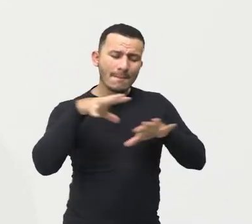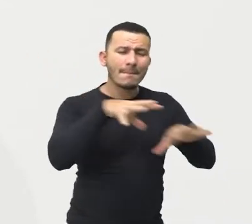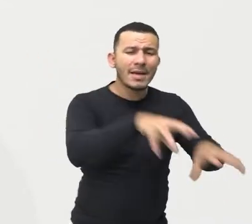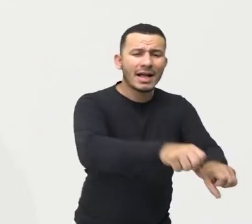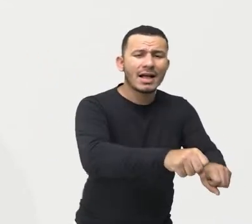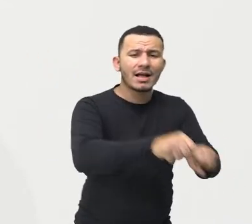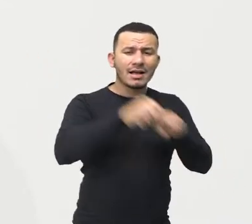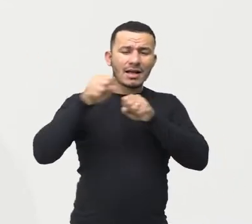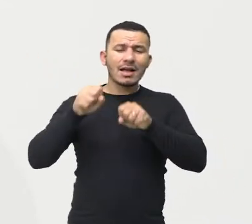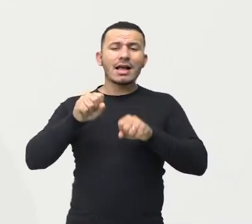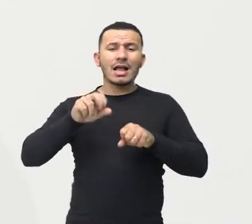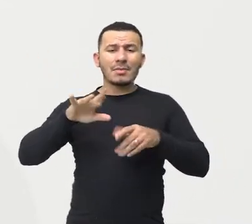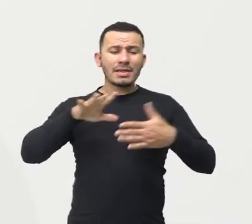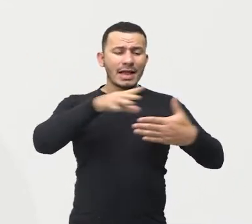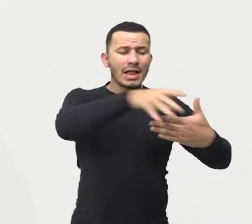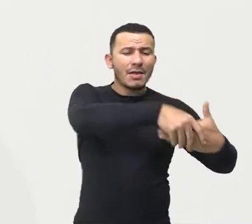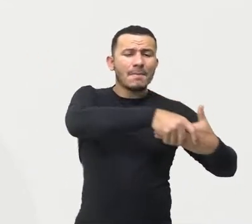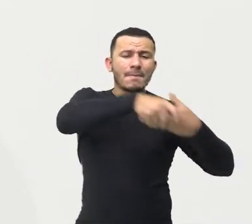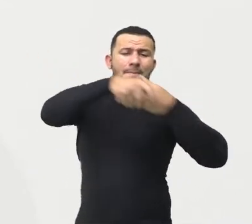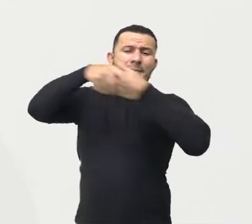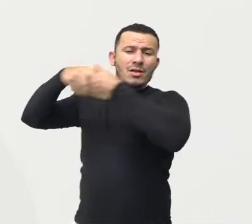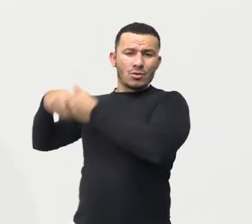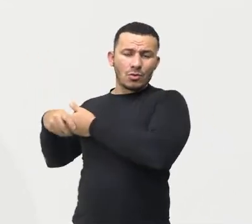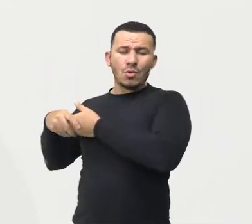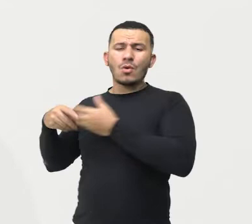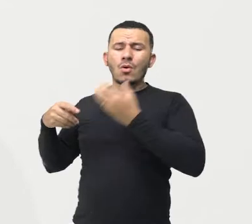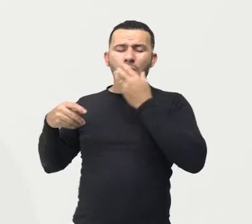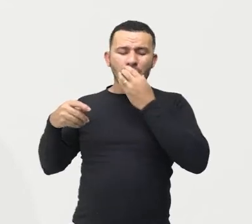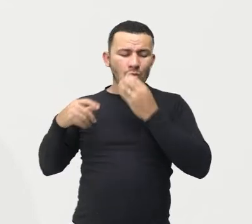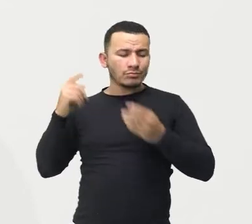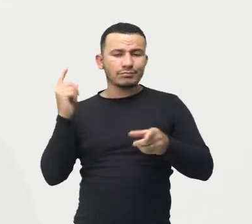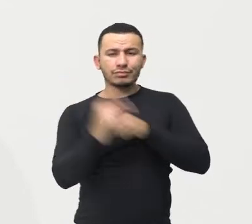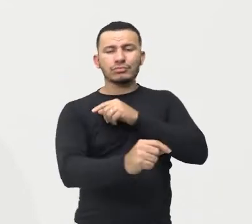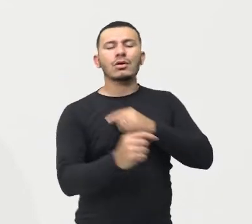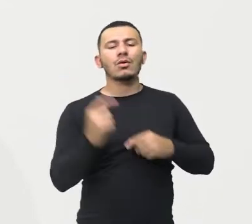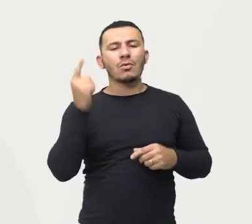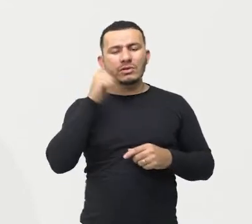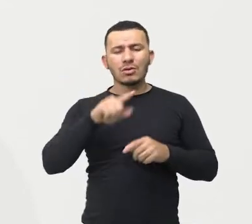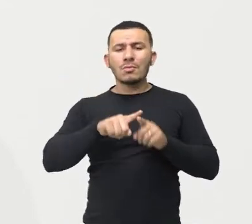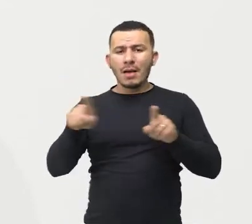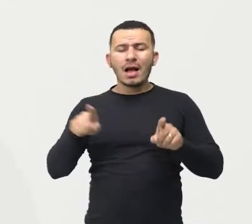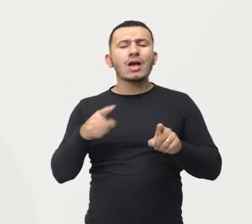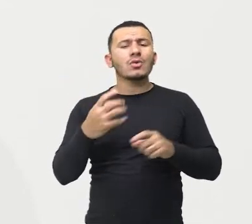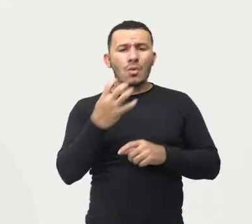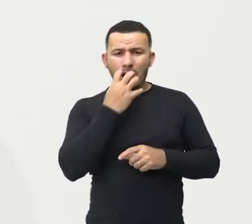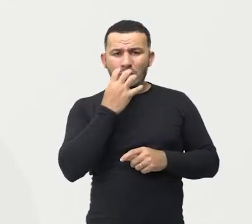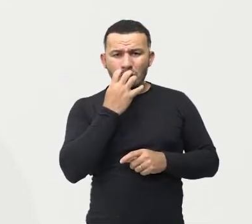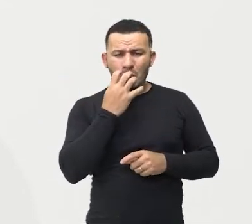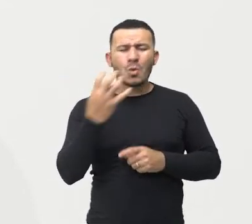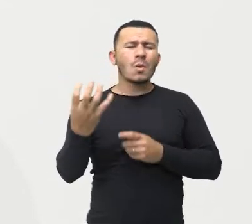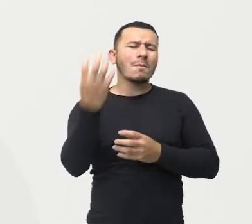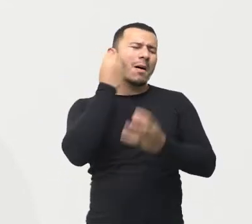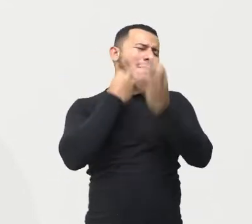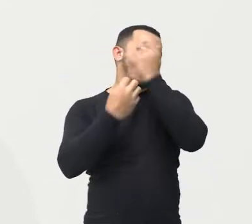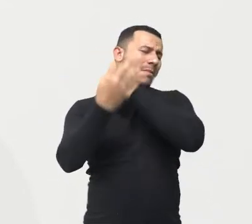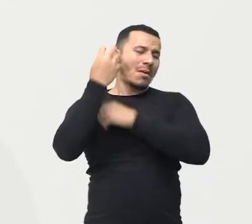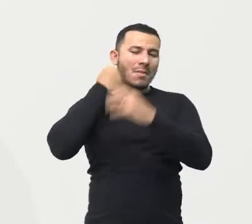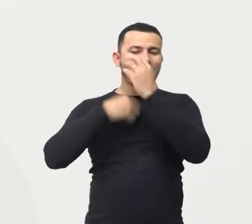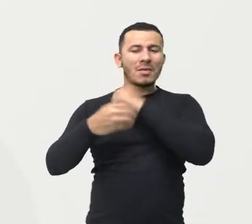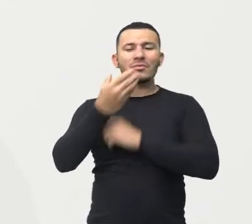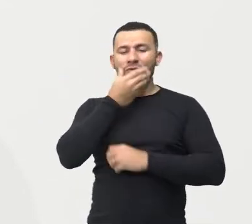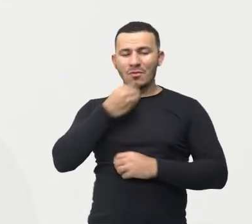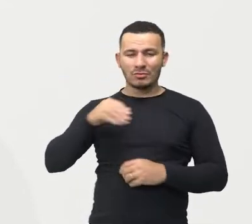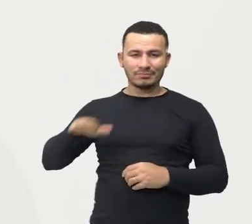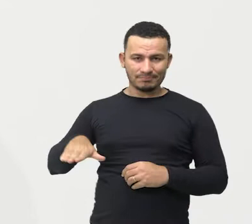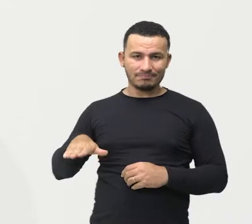pela mão e se livrar do animal após sofrer várias mordidas no rosto, certo? Então percebo